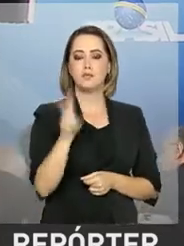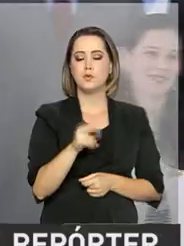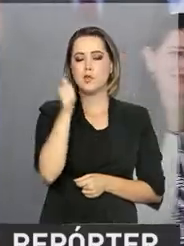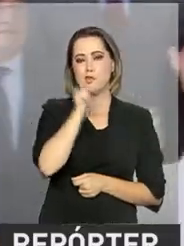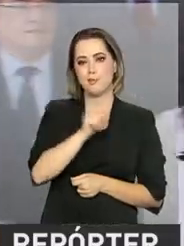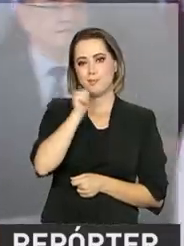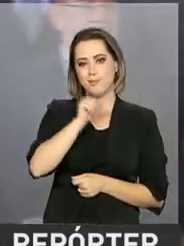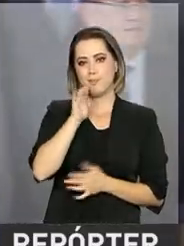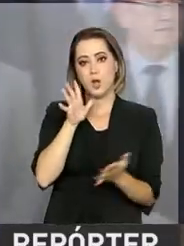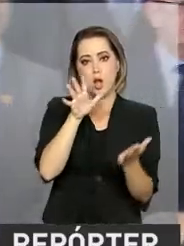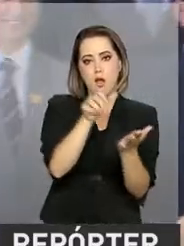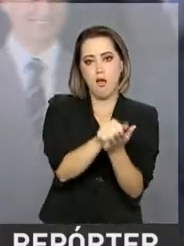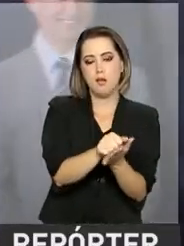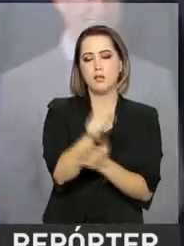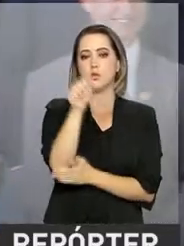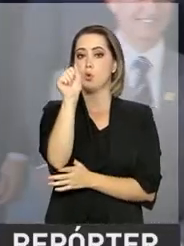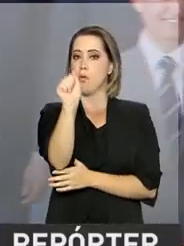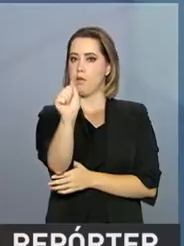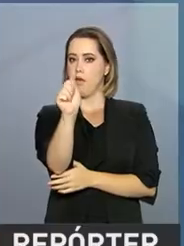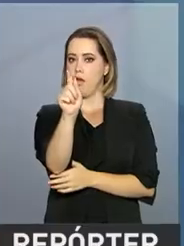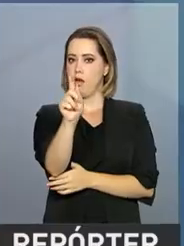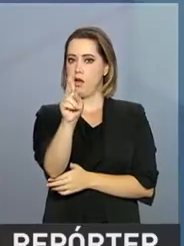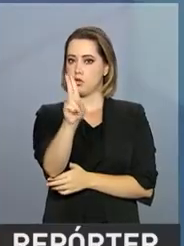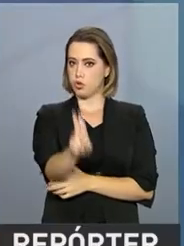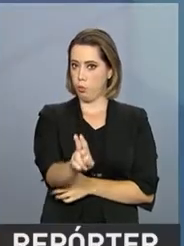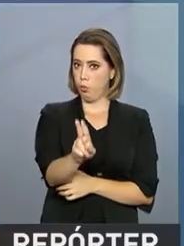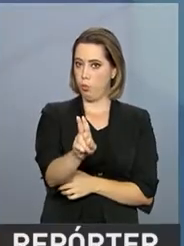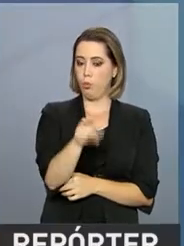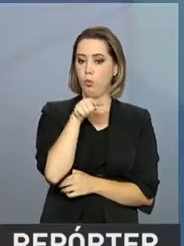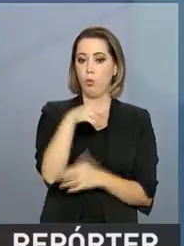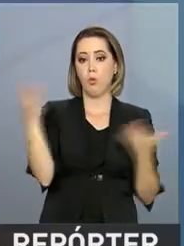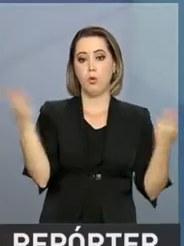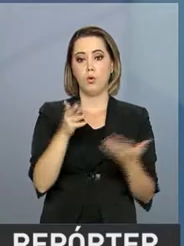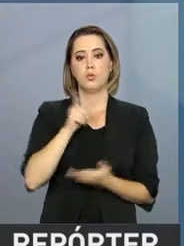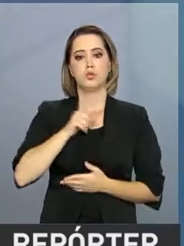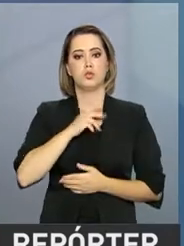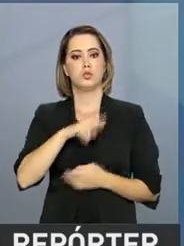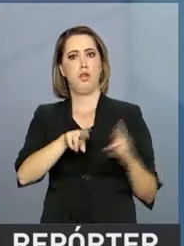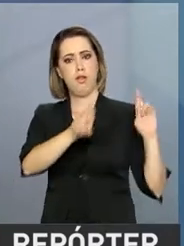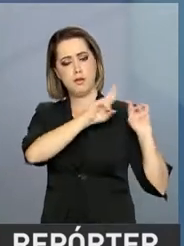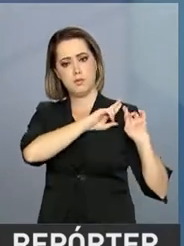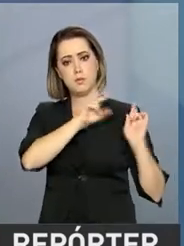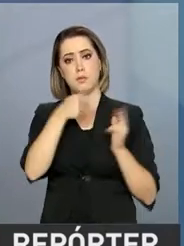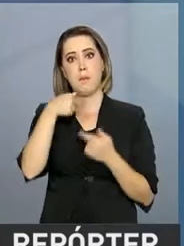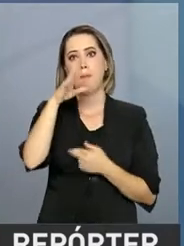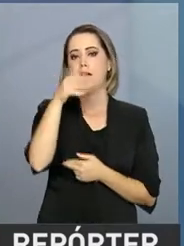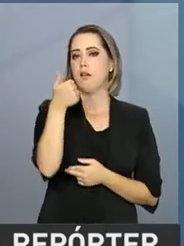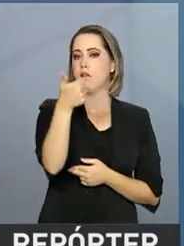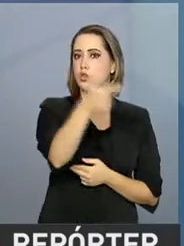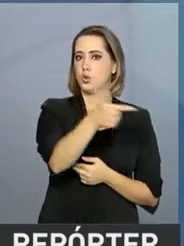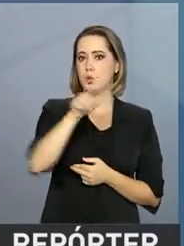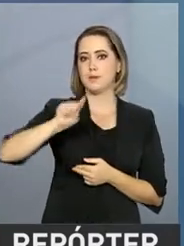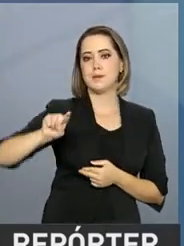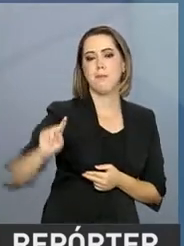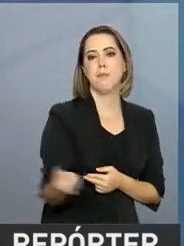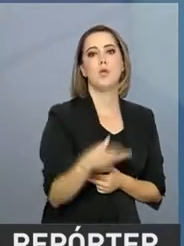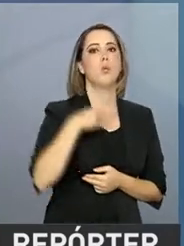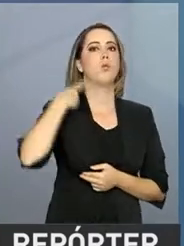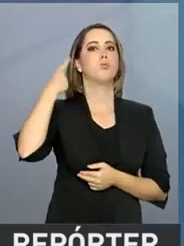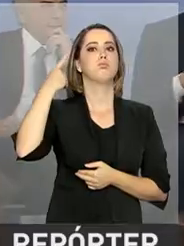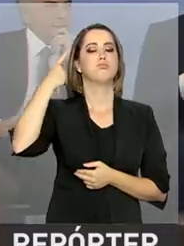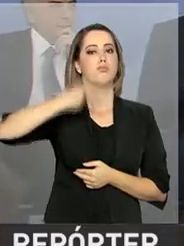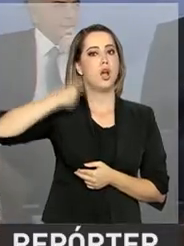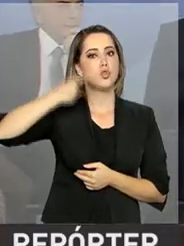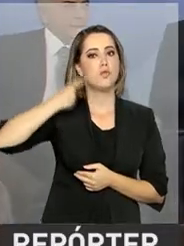comando da Advocacia Geral da União. Hoje, ela tem sob sua responsabilidade 12 mil advogados em todo o